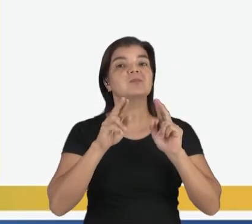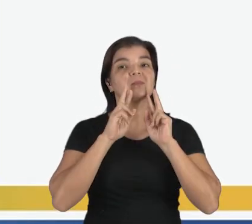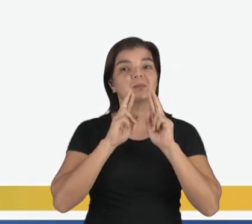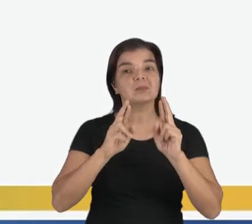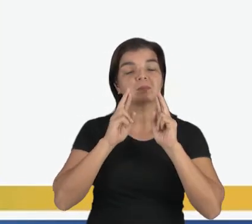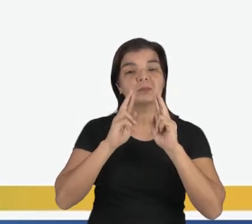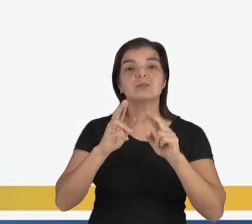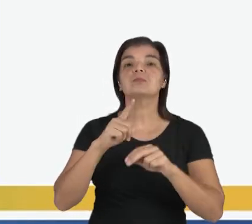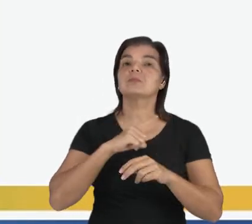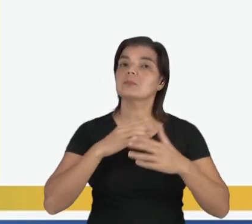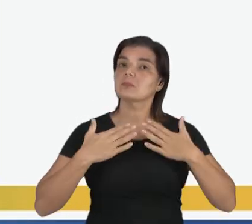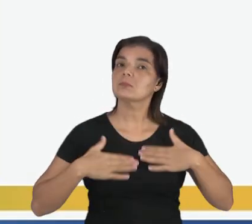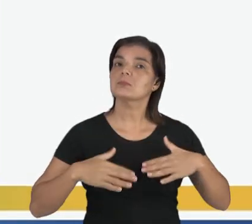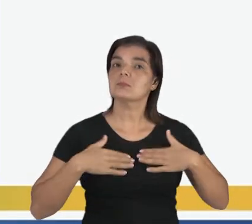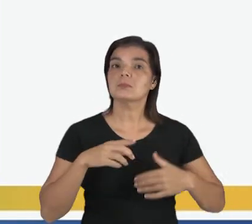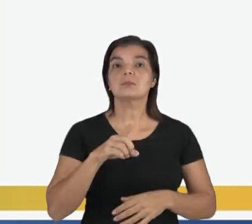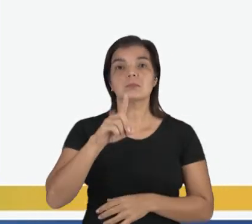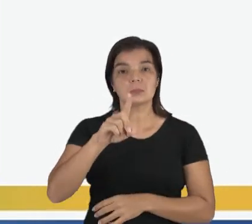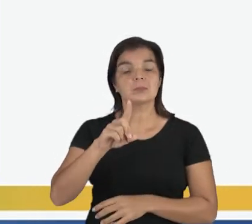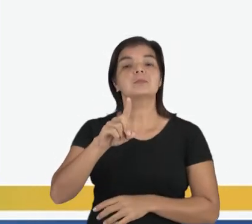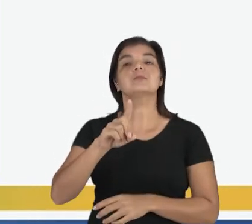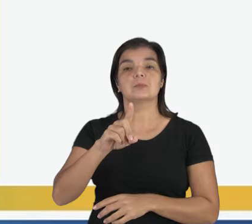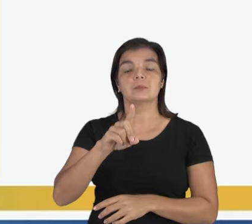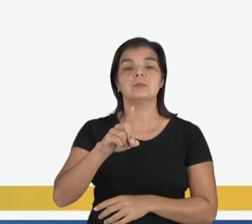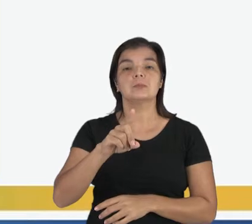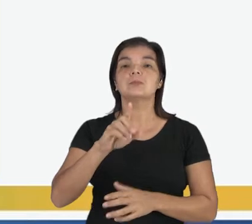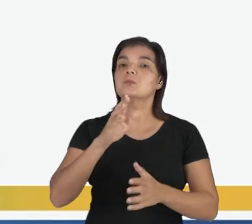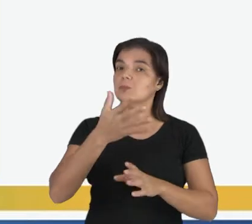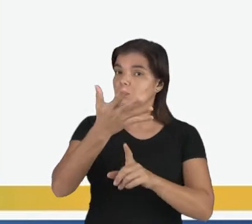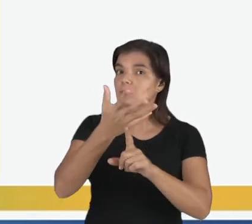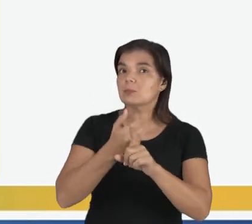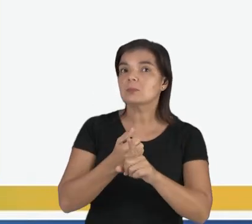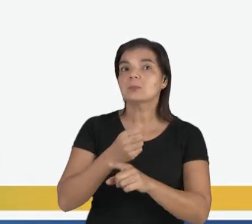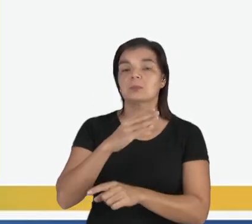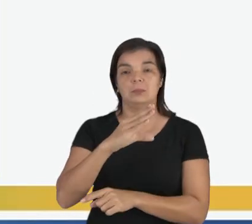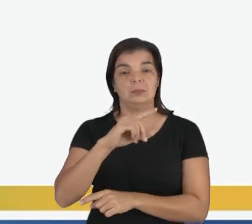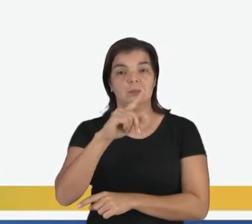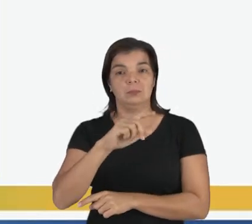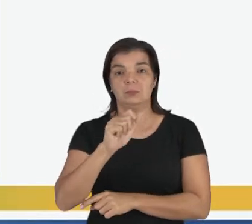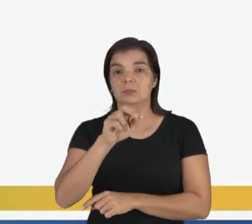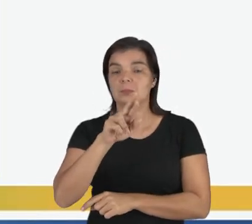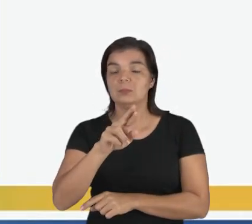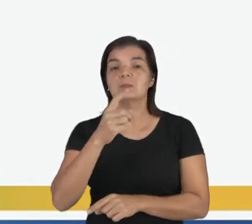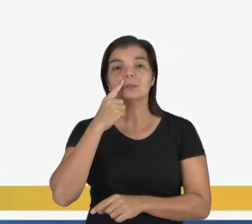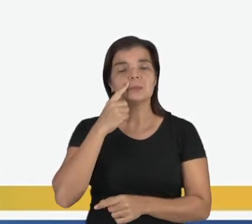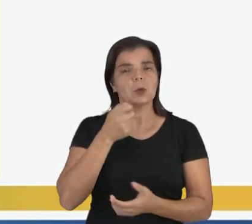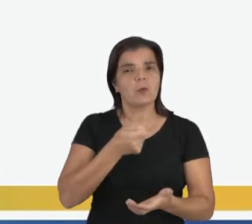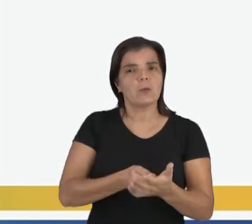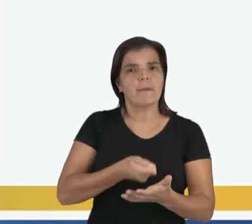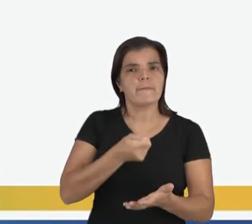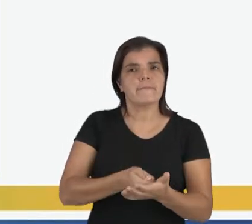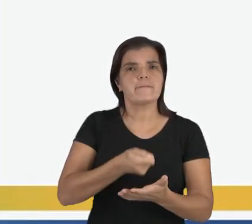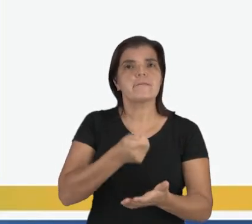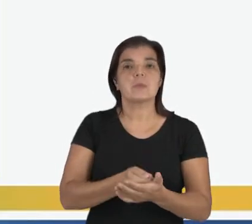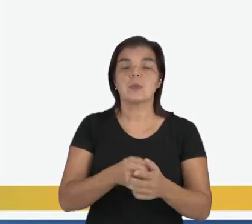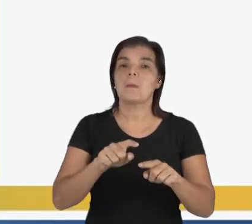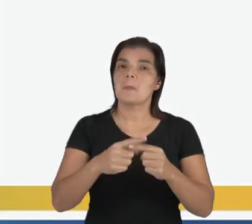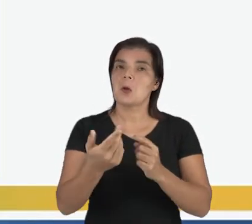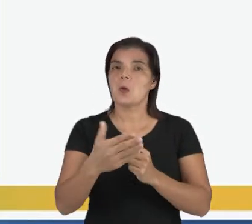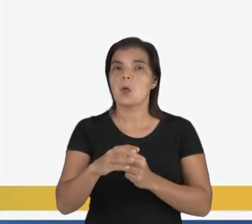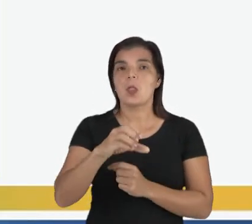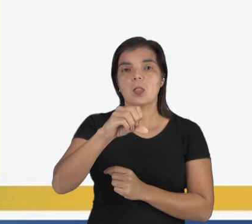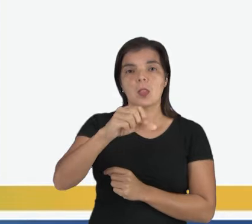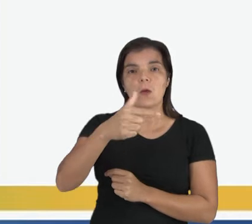pacífico, né, a gente tem aí Deus salve o czar, eles estavam louvando o czar, eles vão ser reprimidos, né, e a gente vai ter mais ou